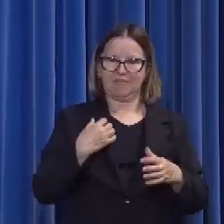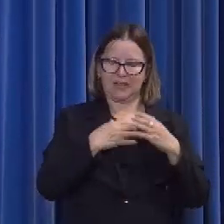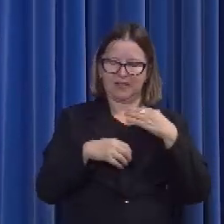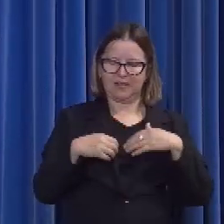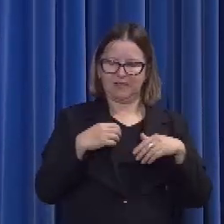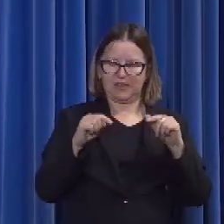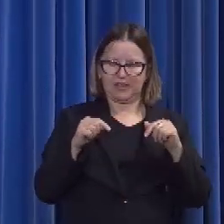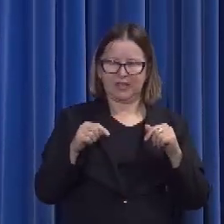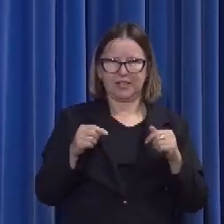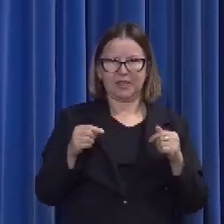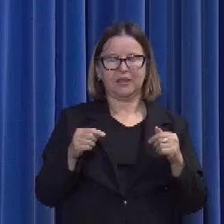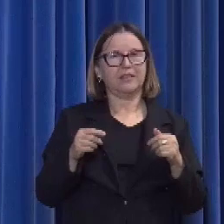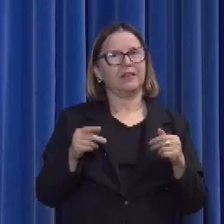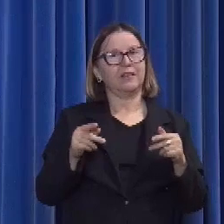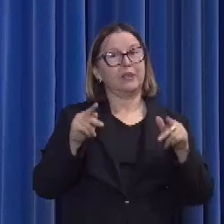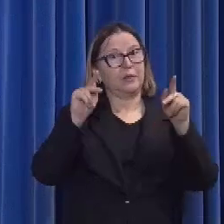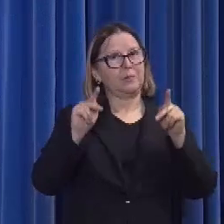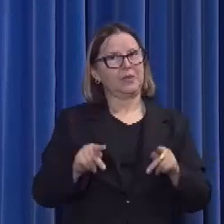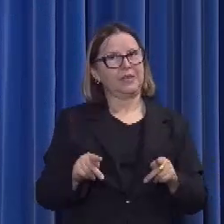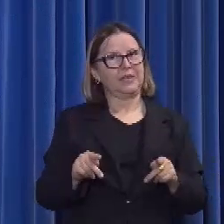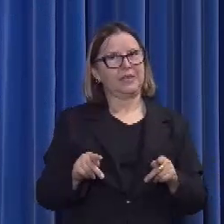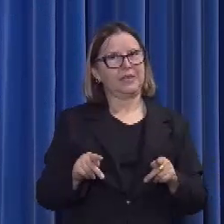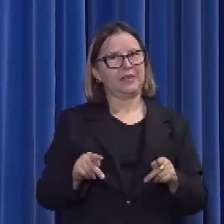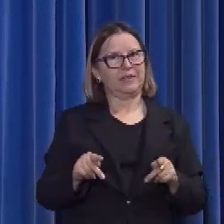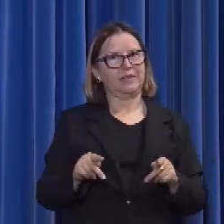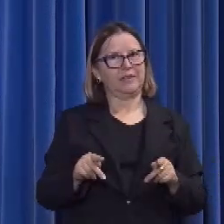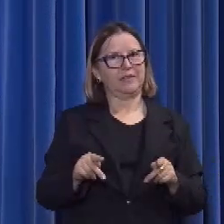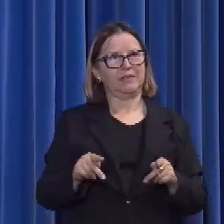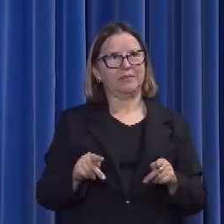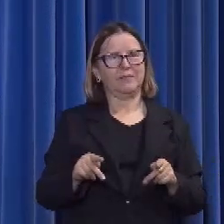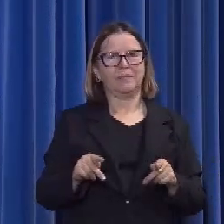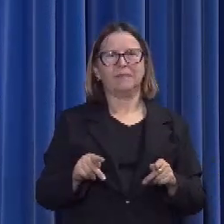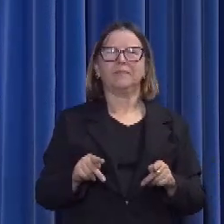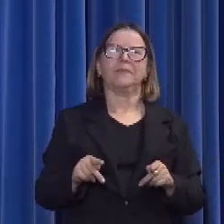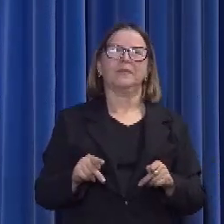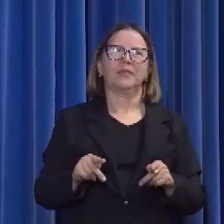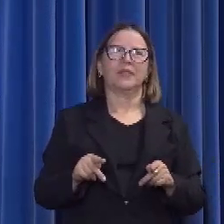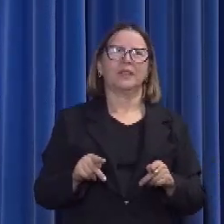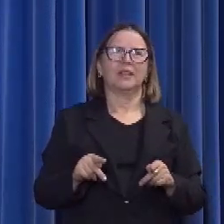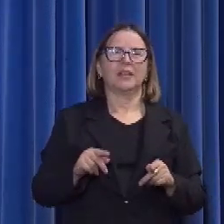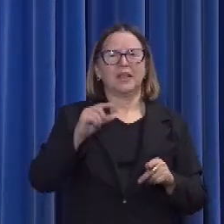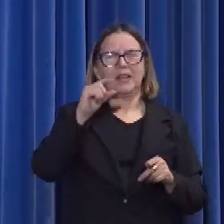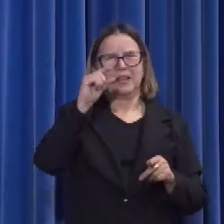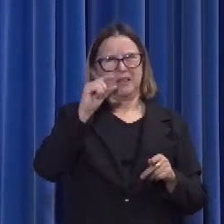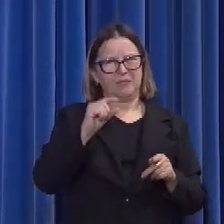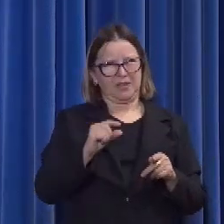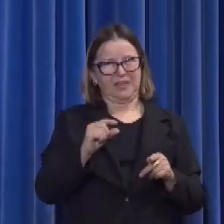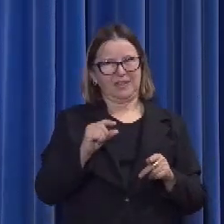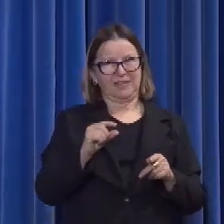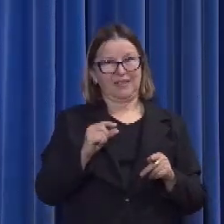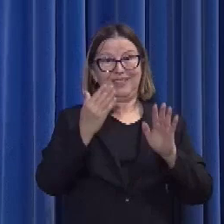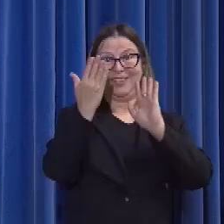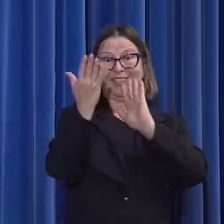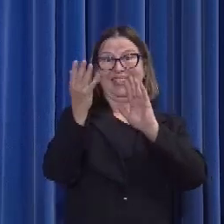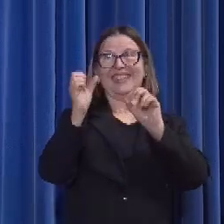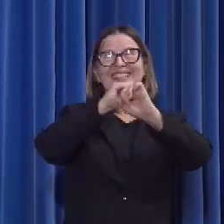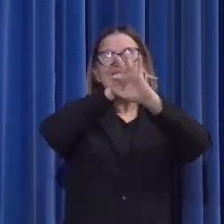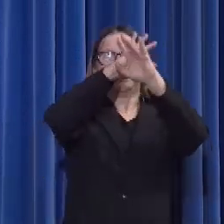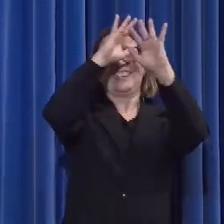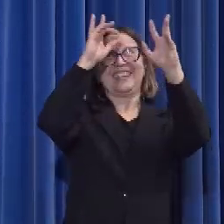ser comparadas com a glória que há de ser revelada. Para onde nós estamos olhando, meus irmãos? Que o